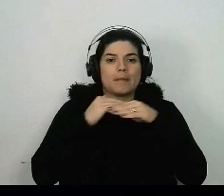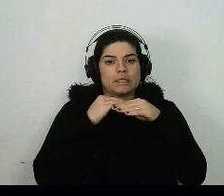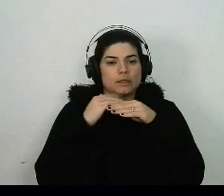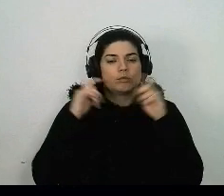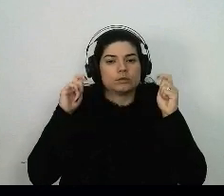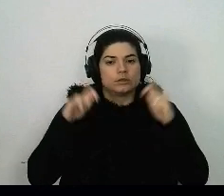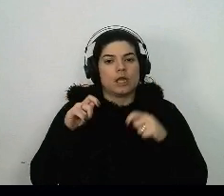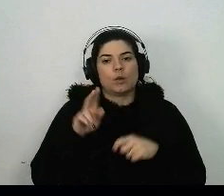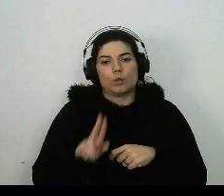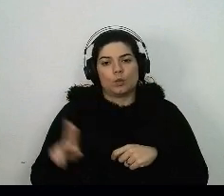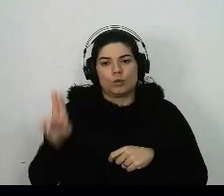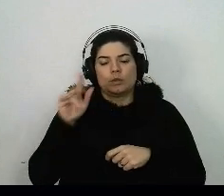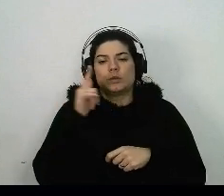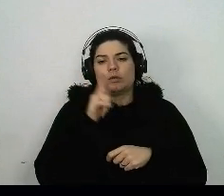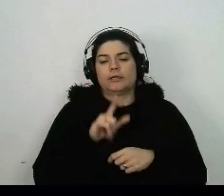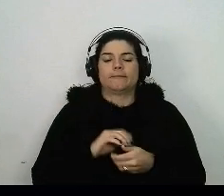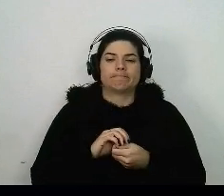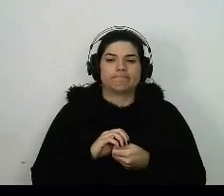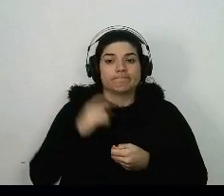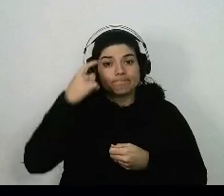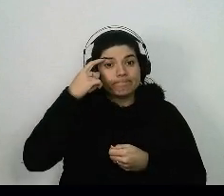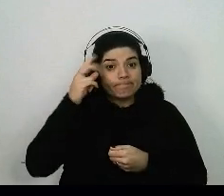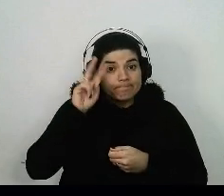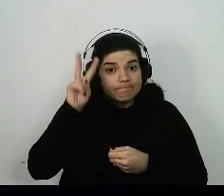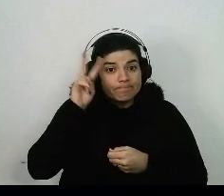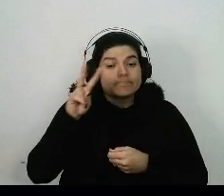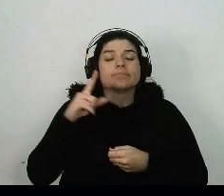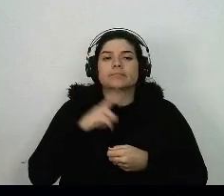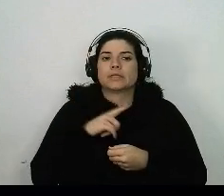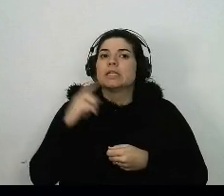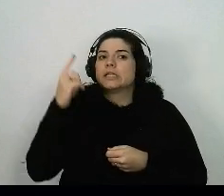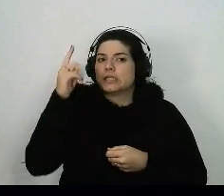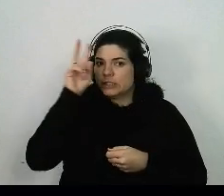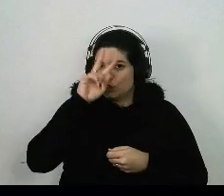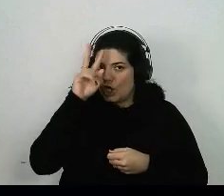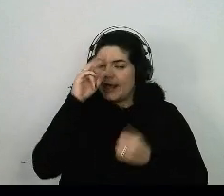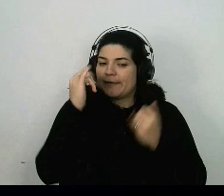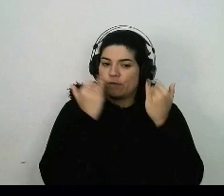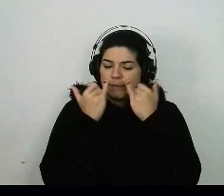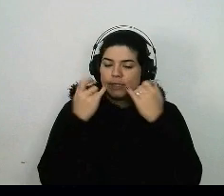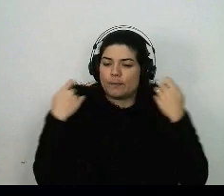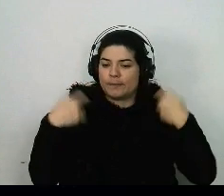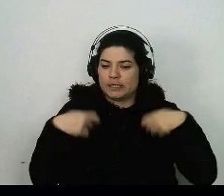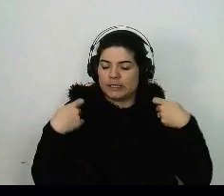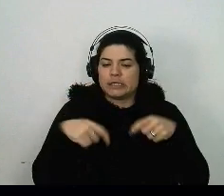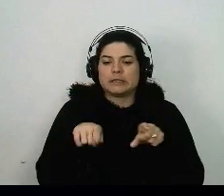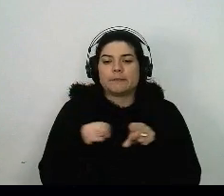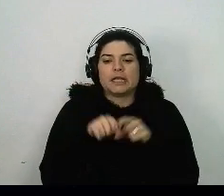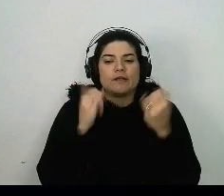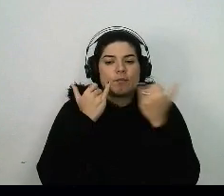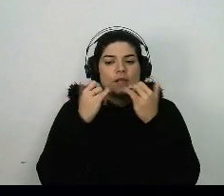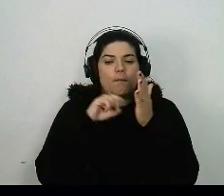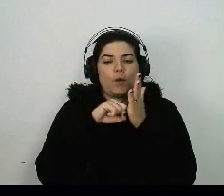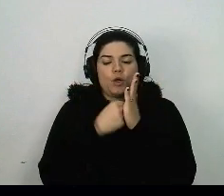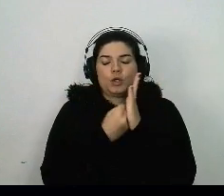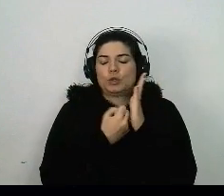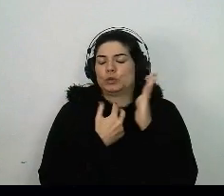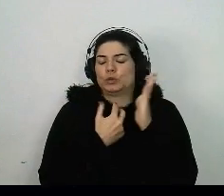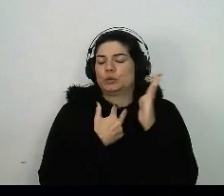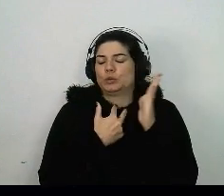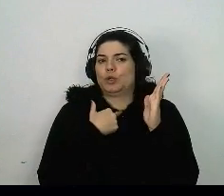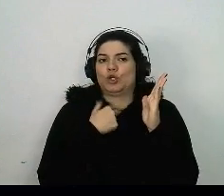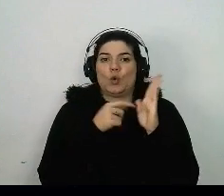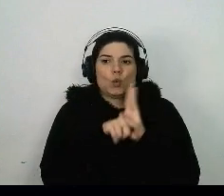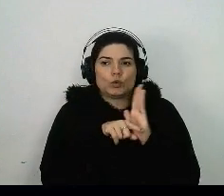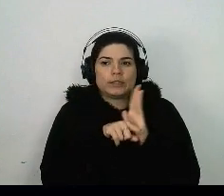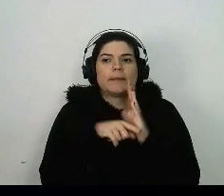nosso cenário, né? Lembrando, preciso ter histórico da informação, não posso deixar as minhas informações bloqueadas para consulta, e eu tenho que